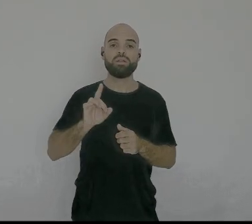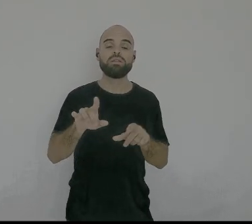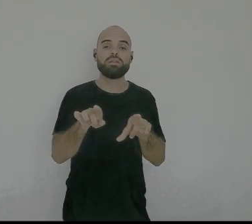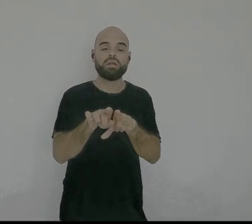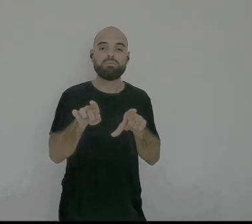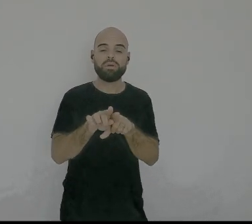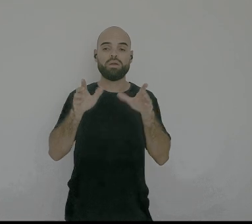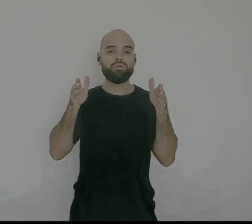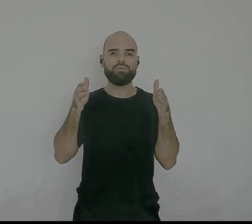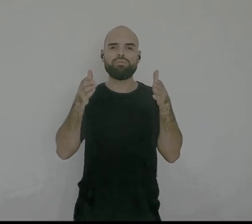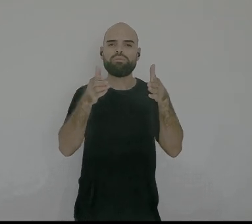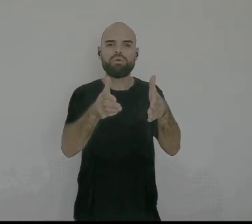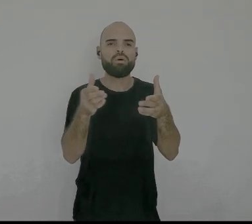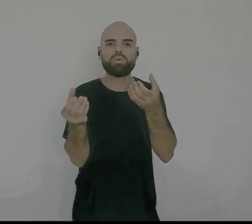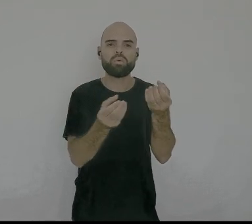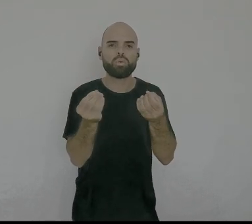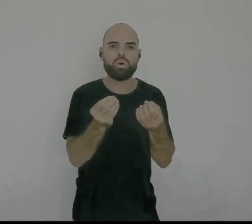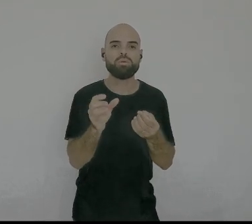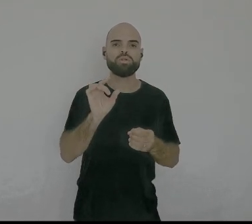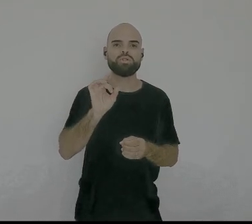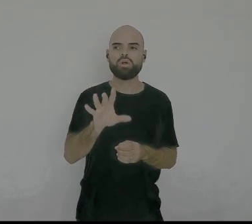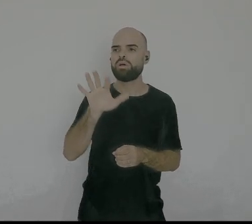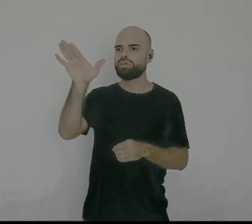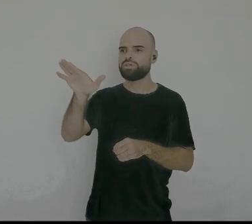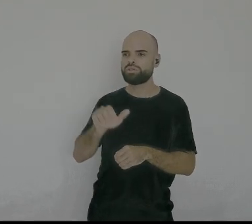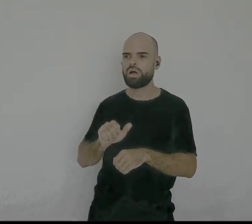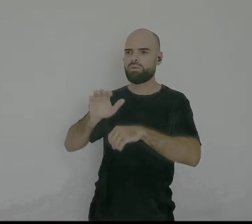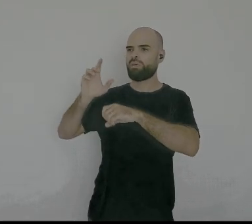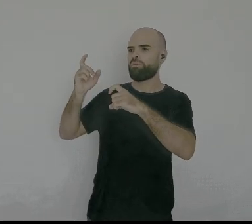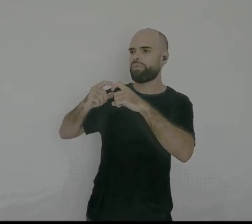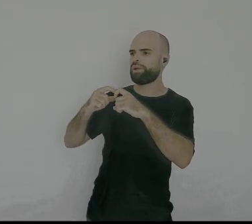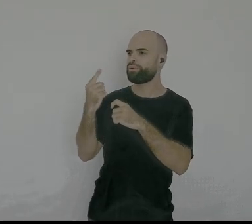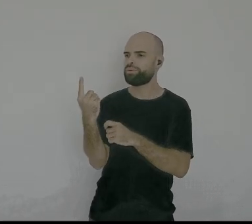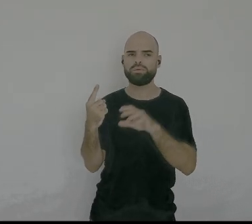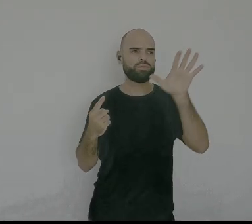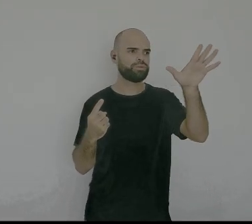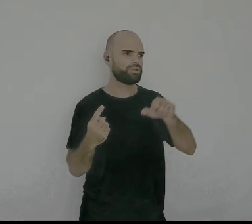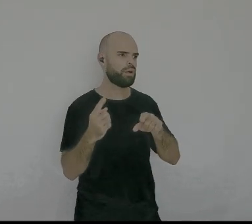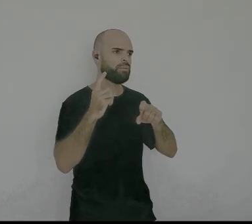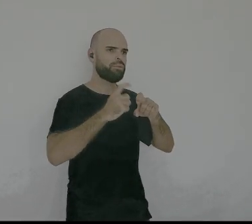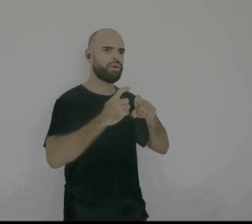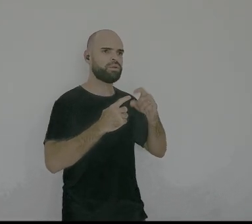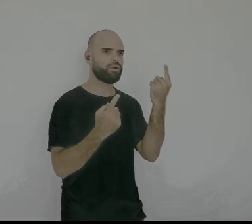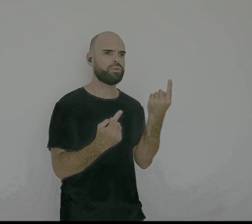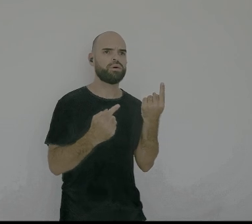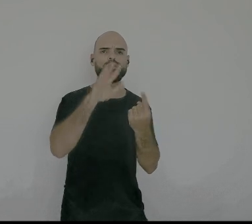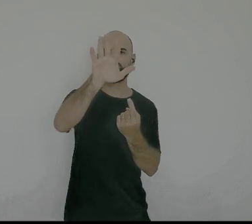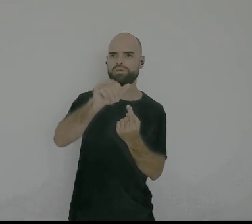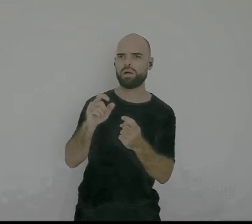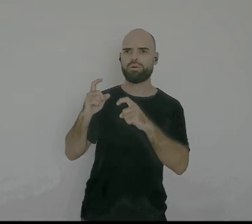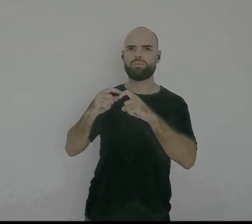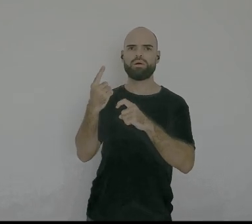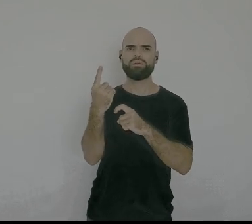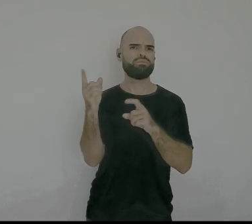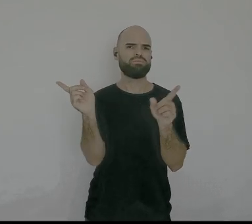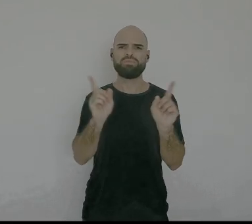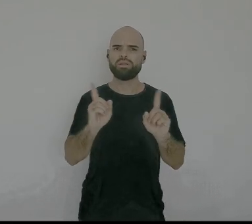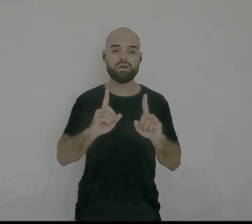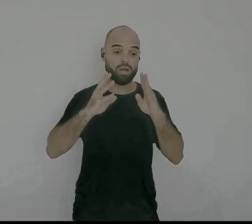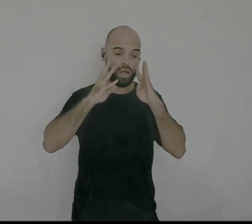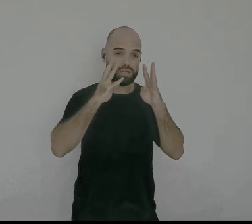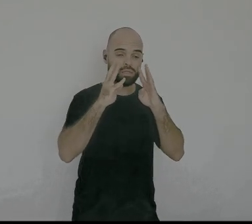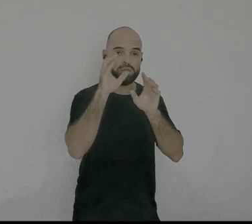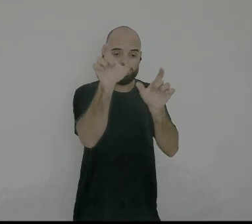a ênfase deixa de ser no cuidado uniprofissional para ser no cuidado multiprofissional de